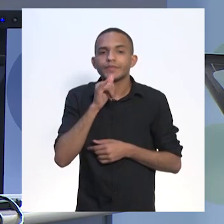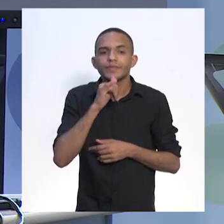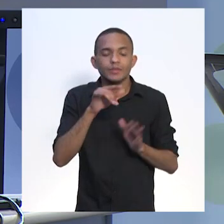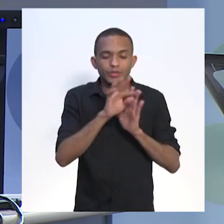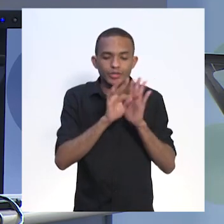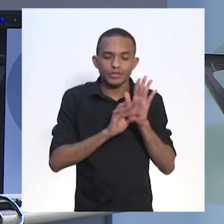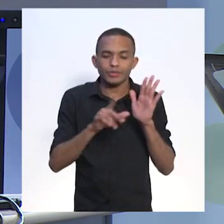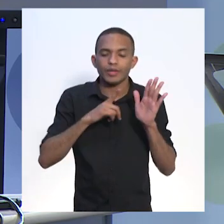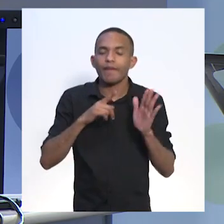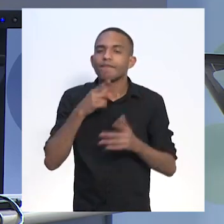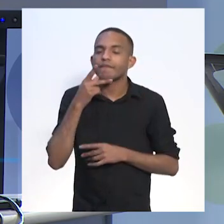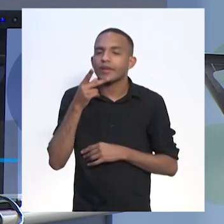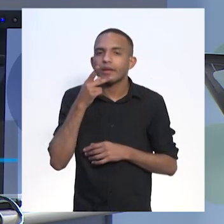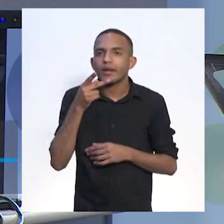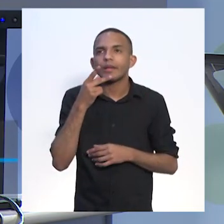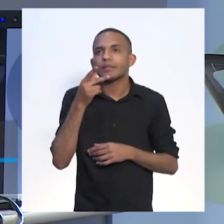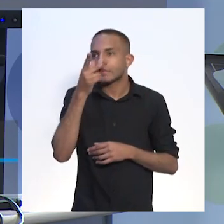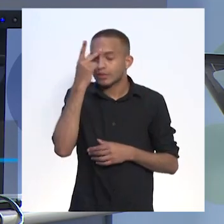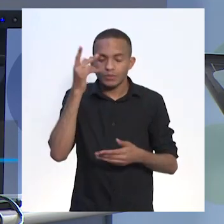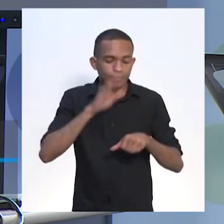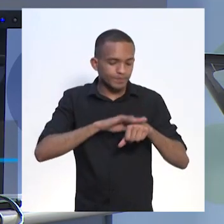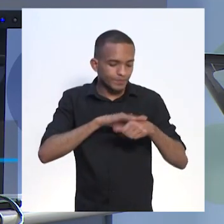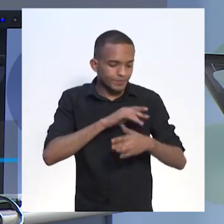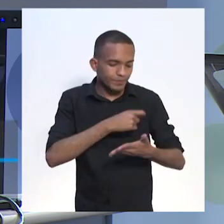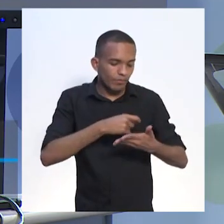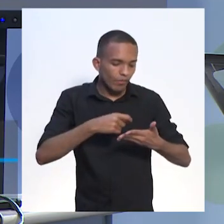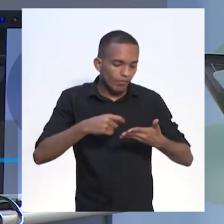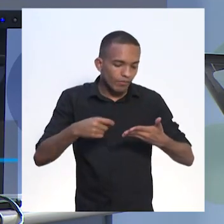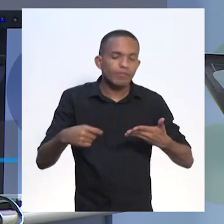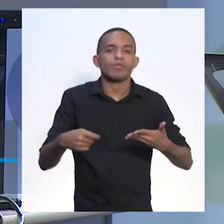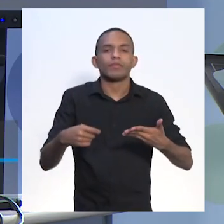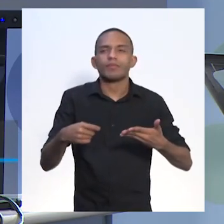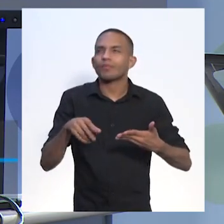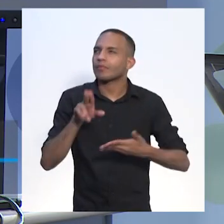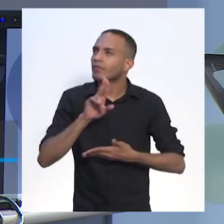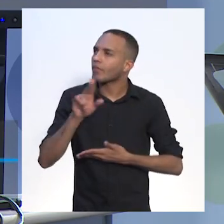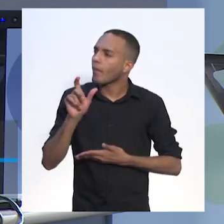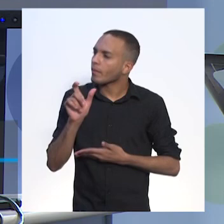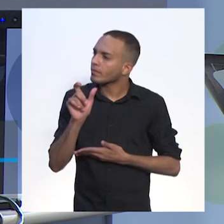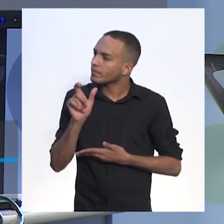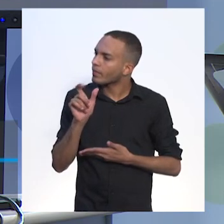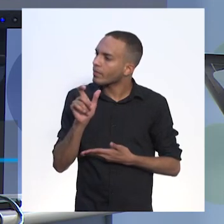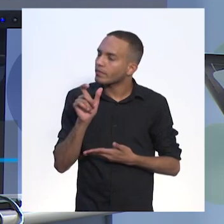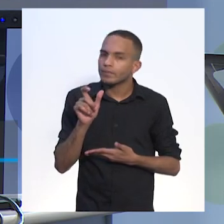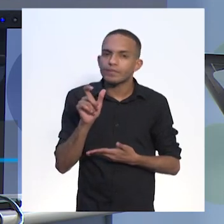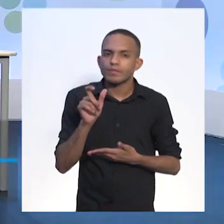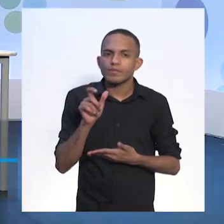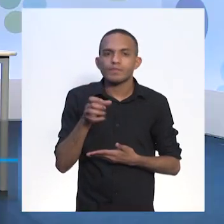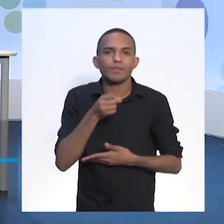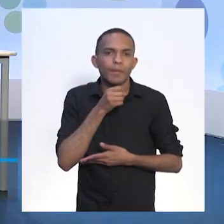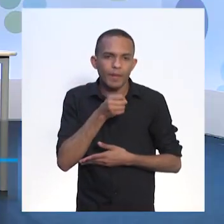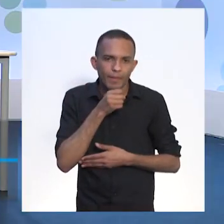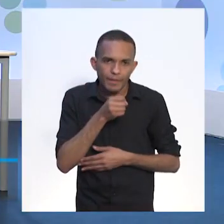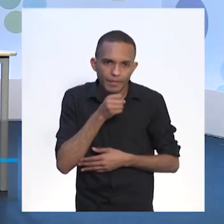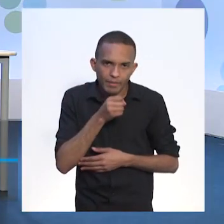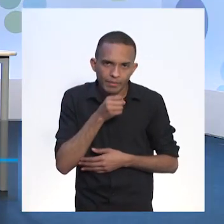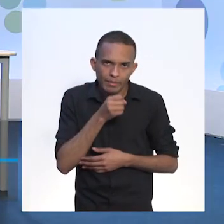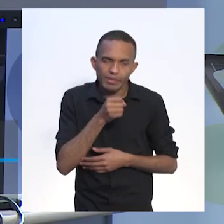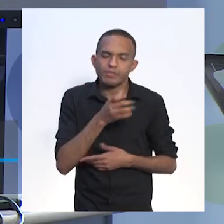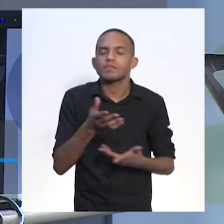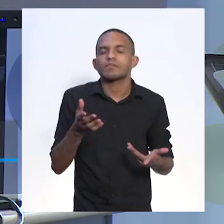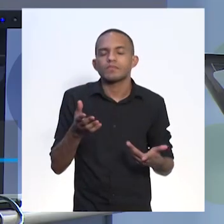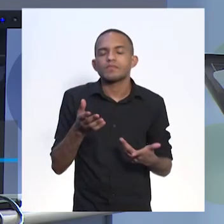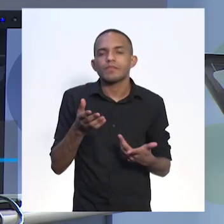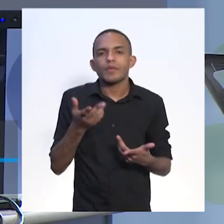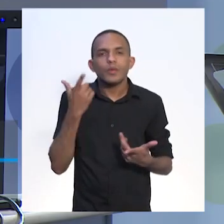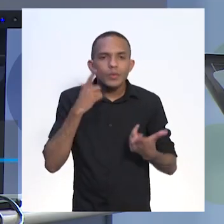do próprio escritor, do autor, como é que é o nome da palavra de quem escreve? Do jornalista? Do jornalista, obrigada, Andréia. Então,